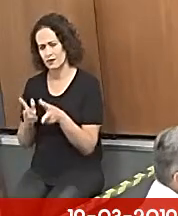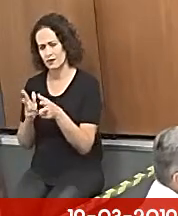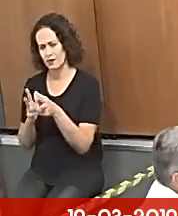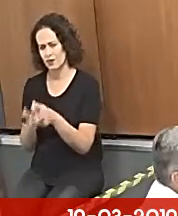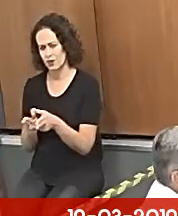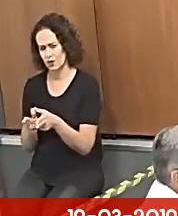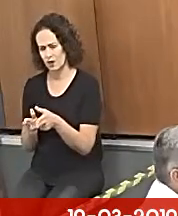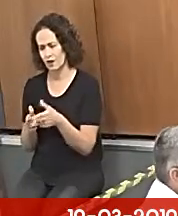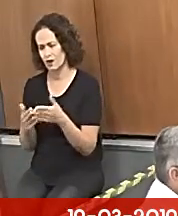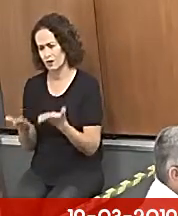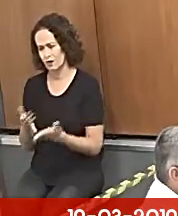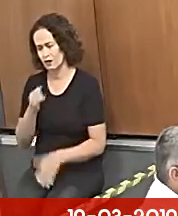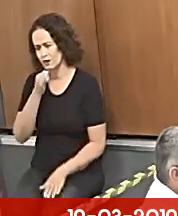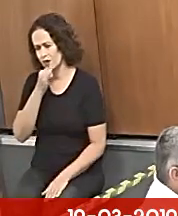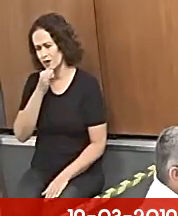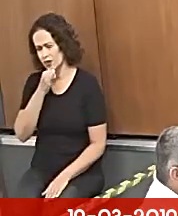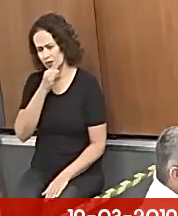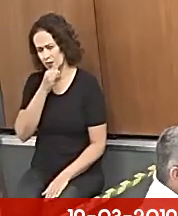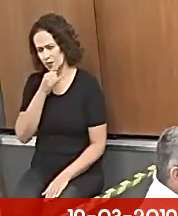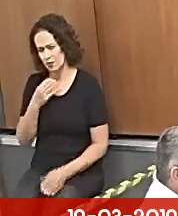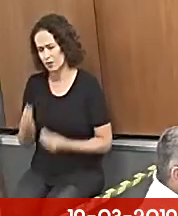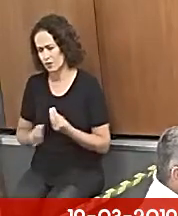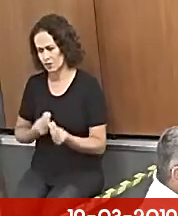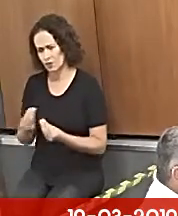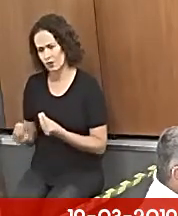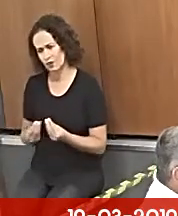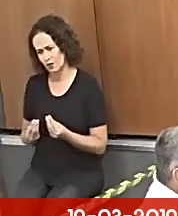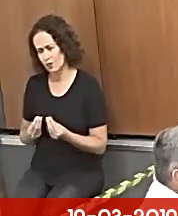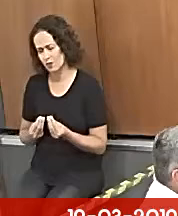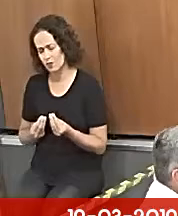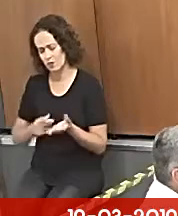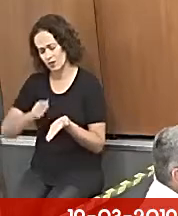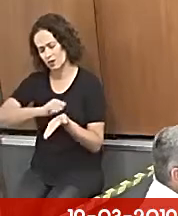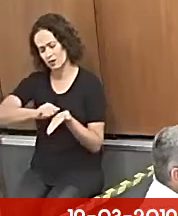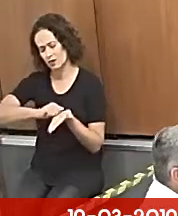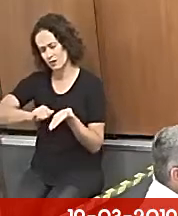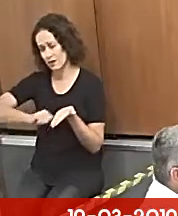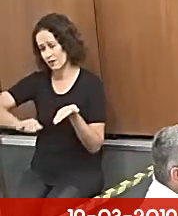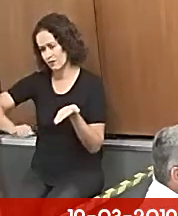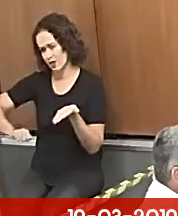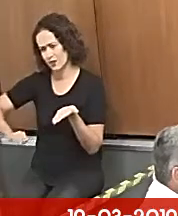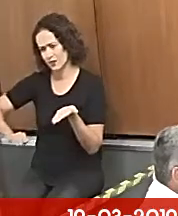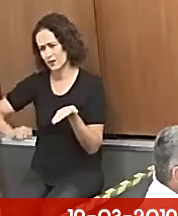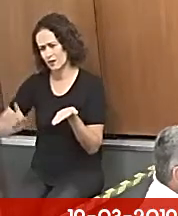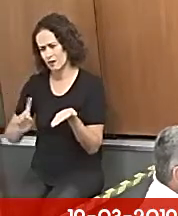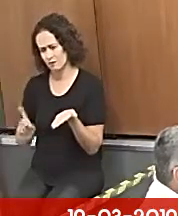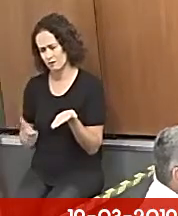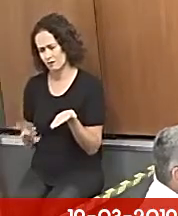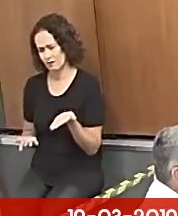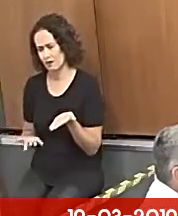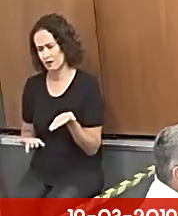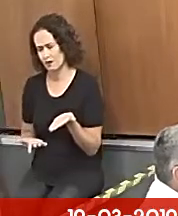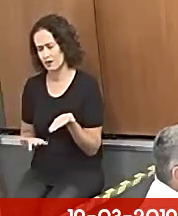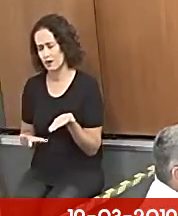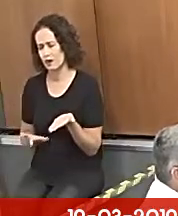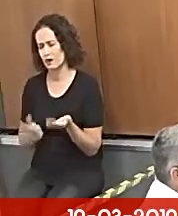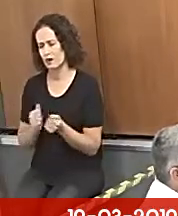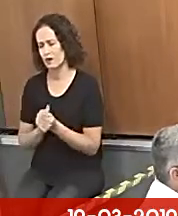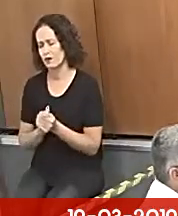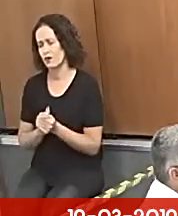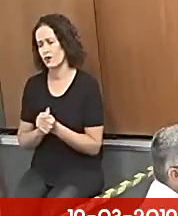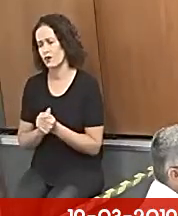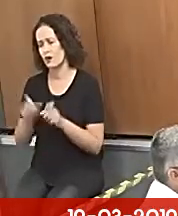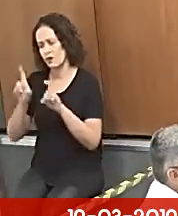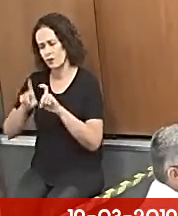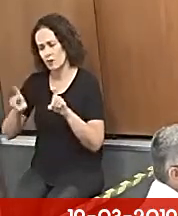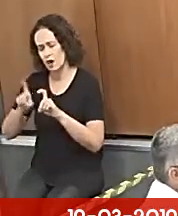escrever em tinta nem que é o que nós fazemos existe sim uma redução uma facilidade que a informática nos trouxe